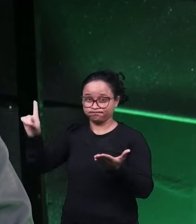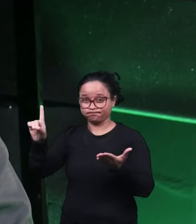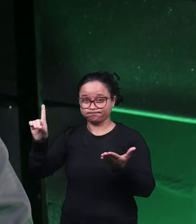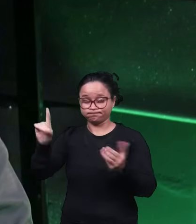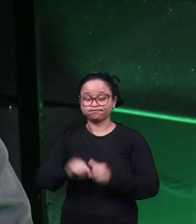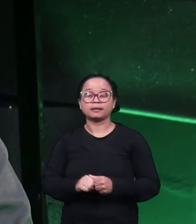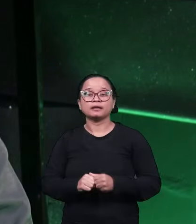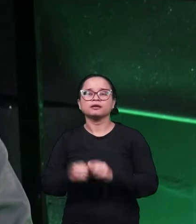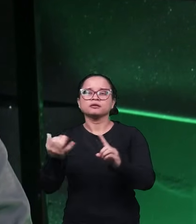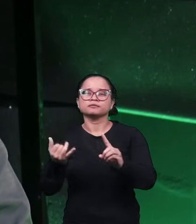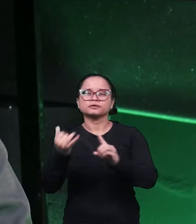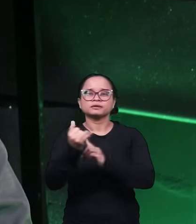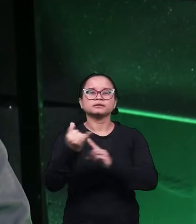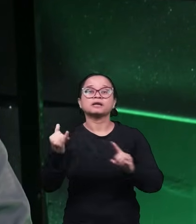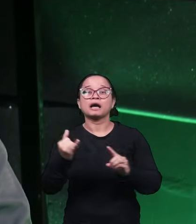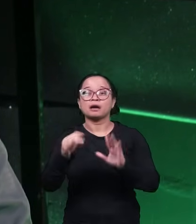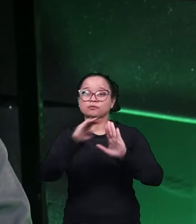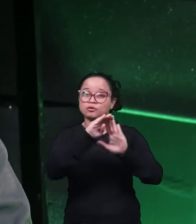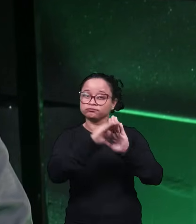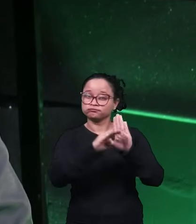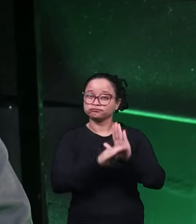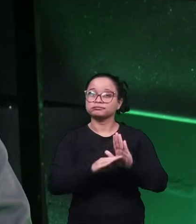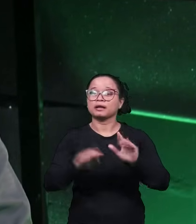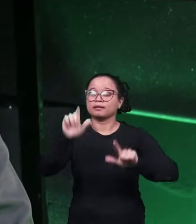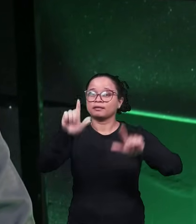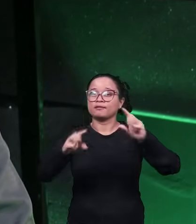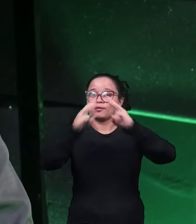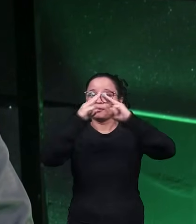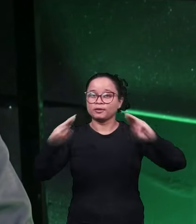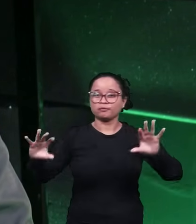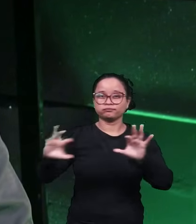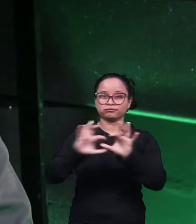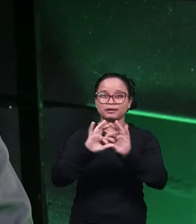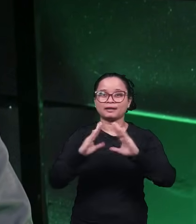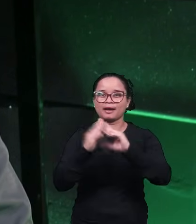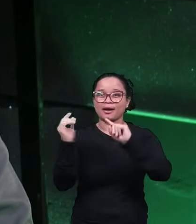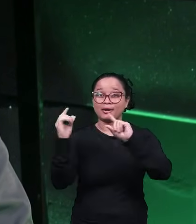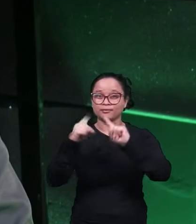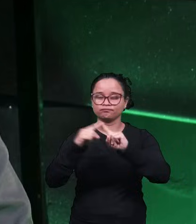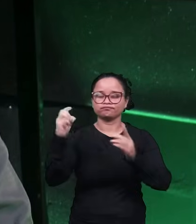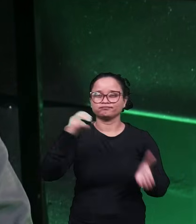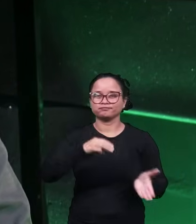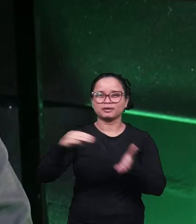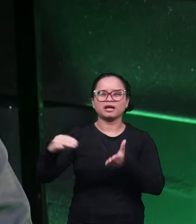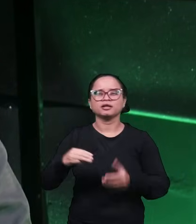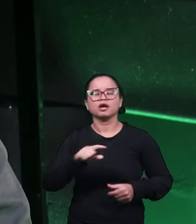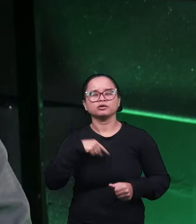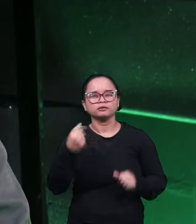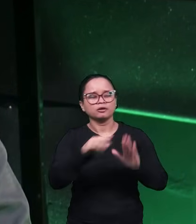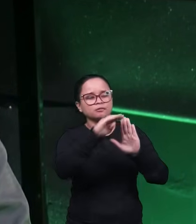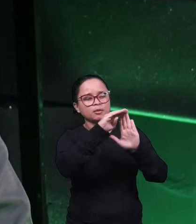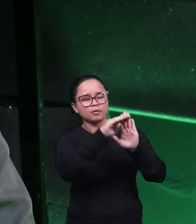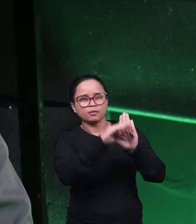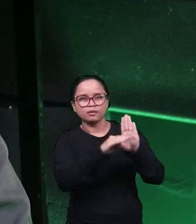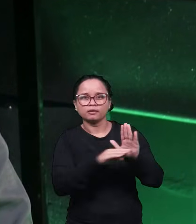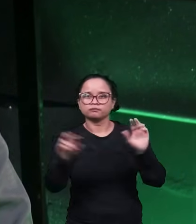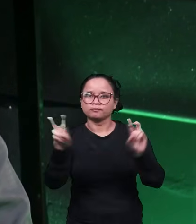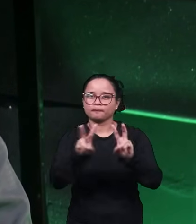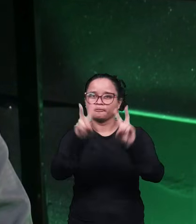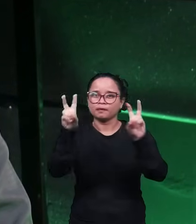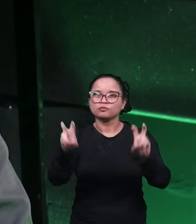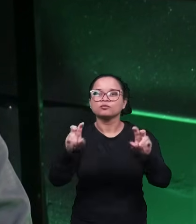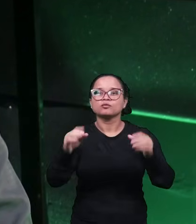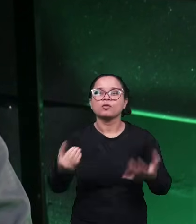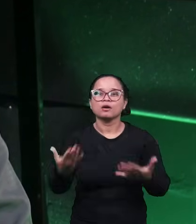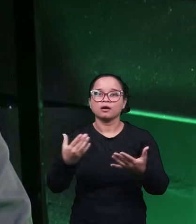programa é da TV Manaim, vinculado à Igreja Cristã Maranata. E nós estamos aqui em mais um episódio, onde nós vamos tratar sobre a